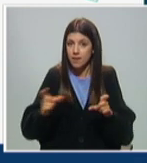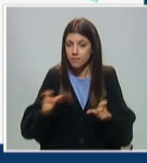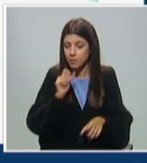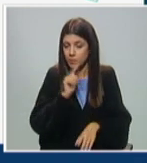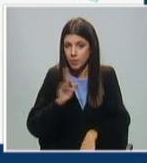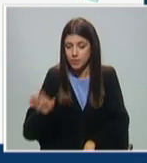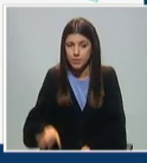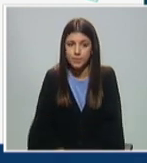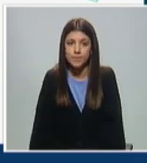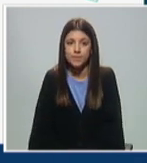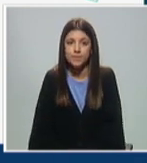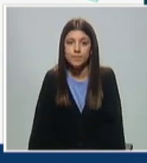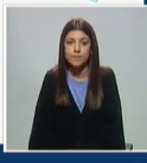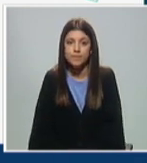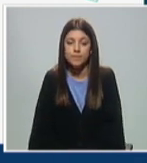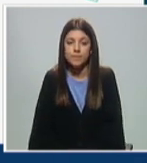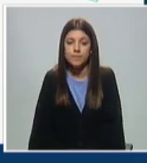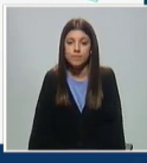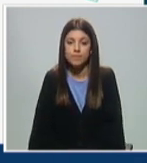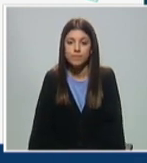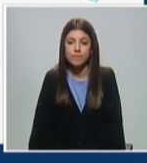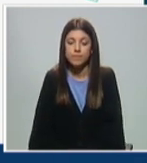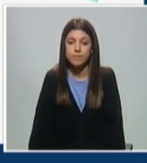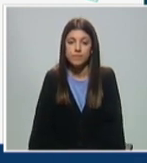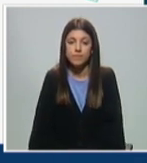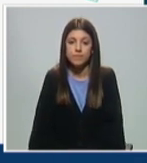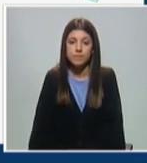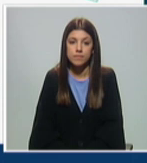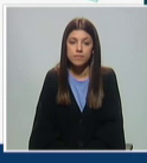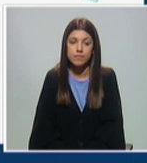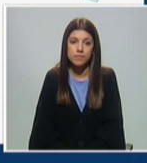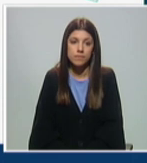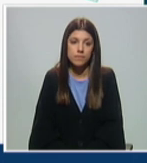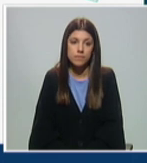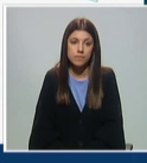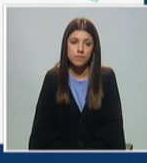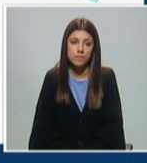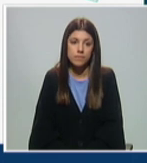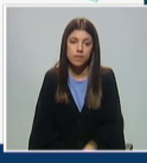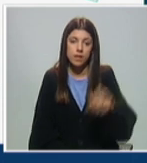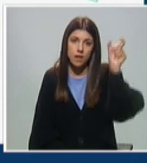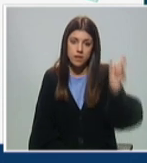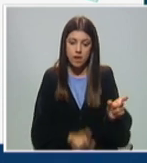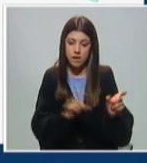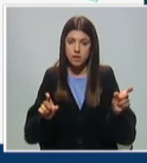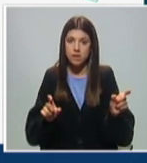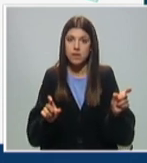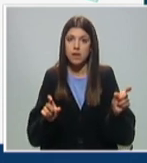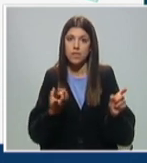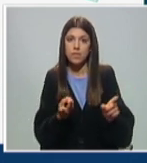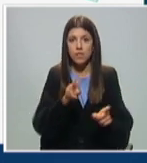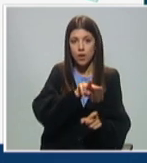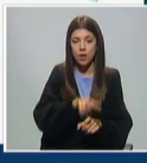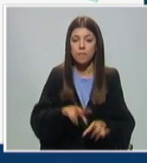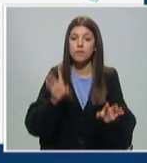gráfico que não este e também trocar os valores das linhas com as colunas. Eu por agora vou deixar o meu gráfico